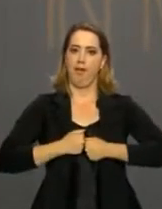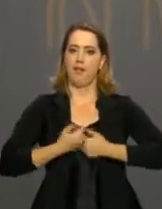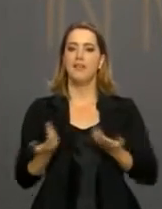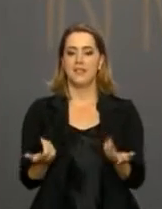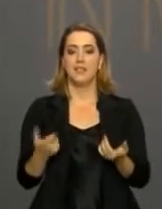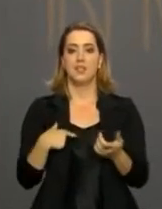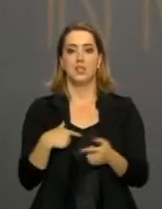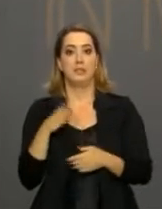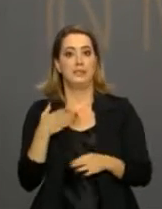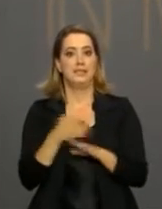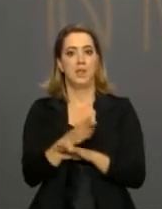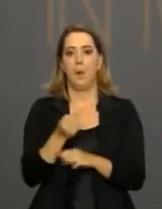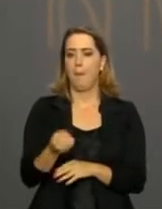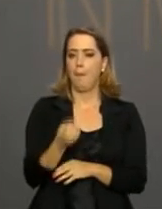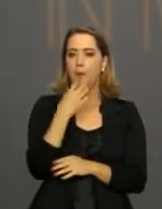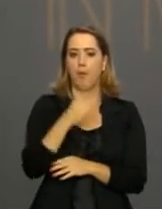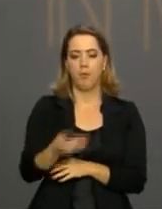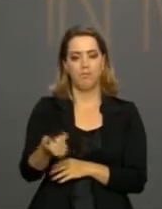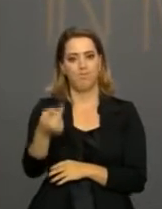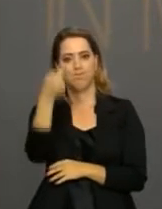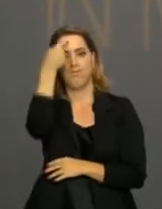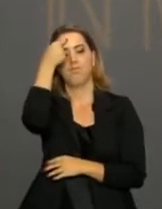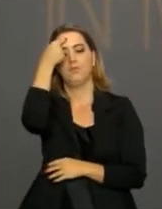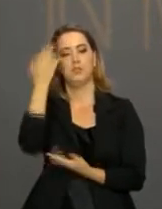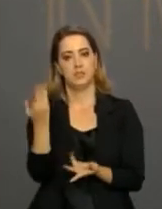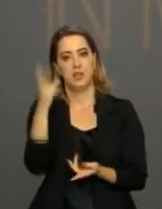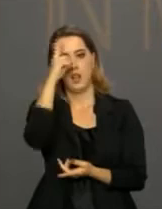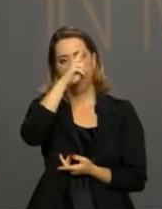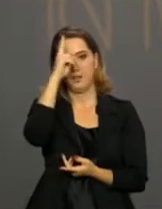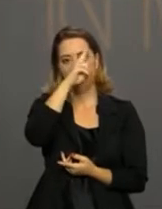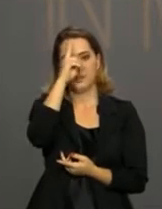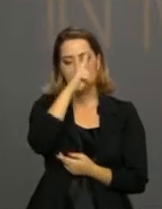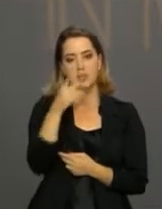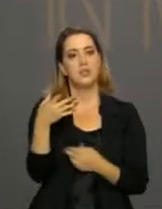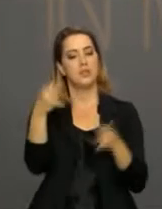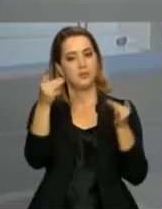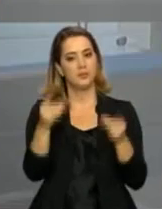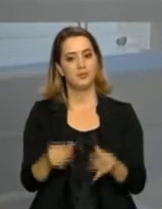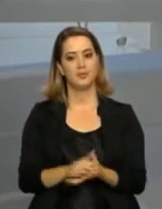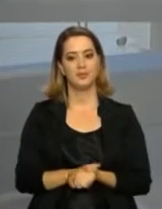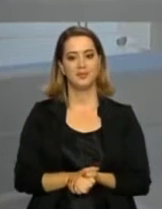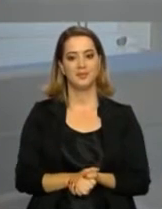porque entra na cabeça e eu fico lembrando dele lá de Batman falando as paradas, então eu acho bem legal.